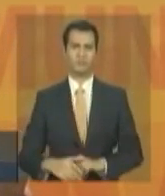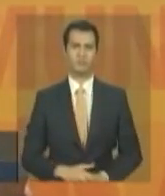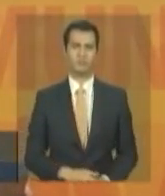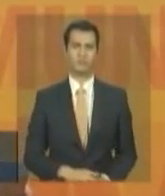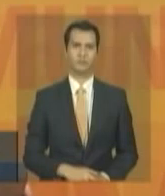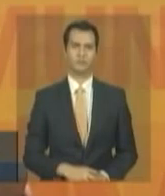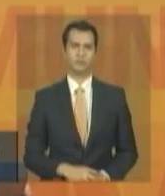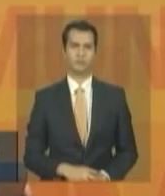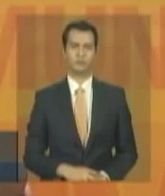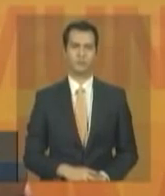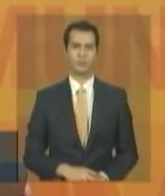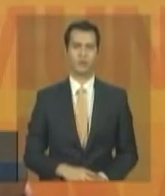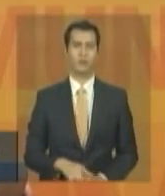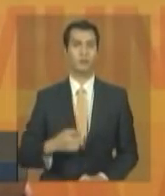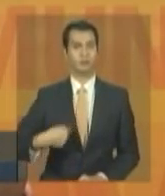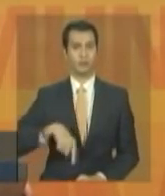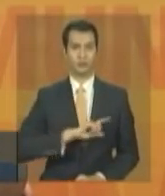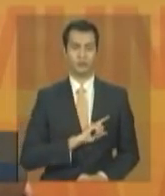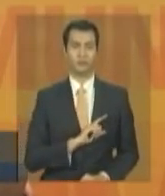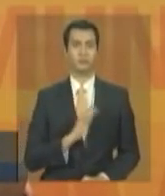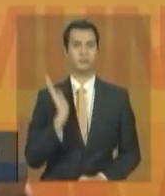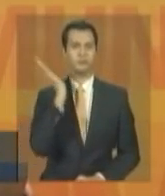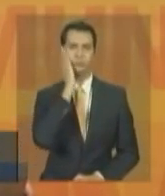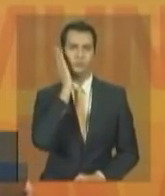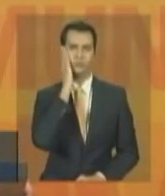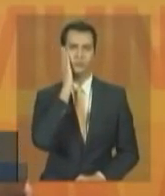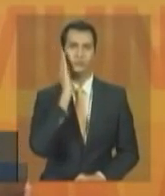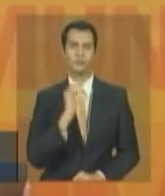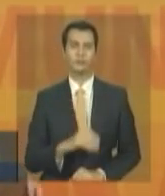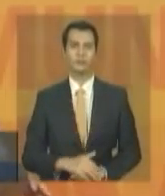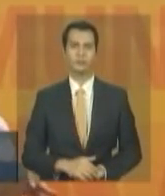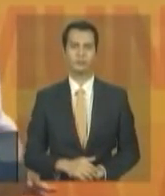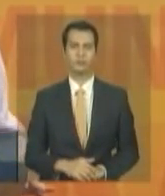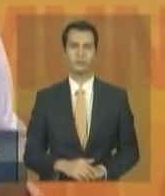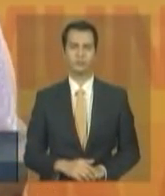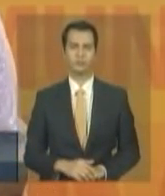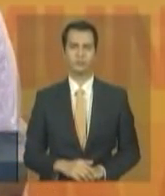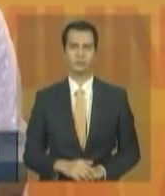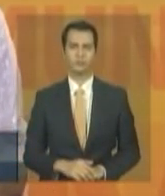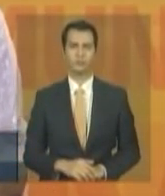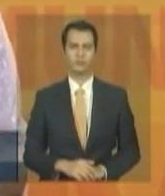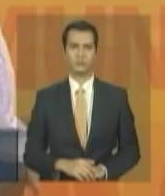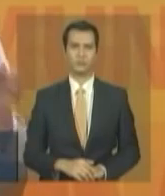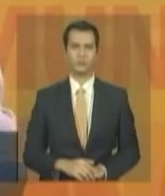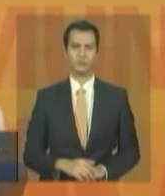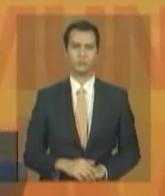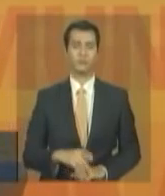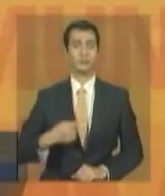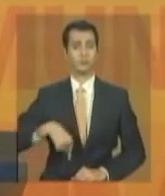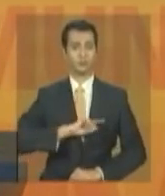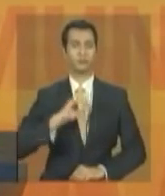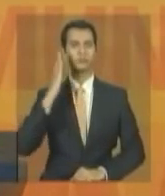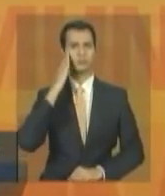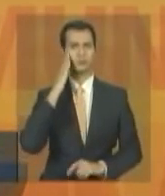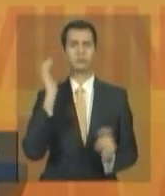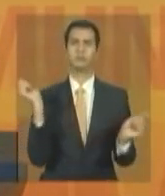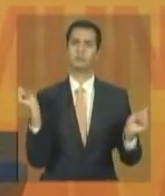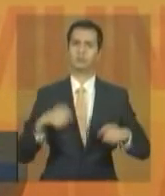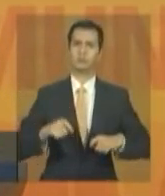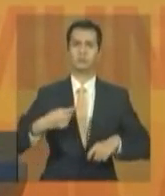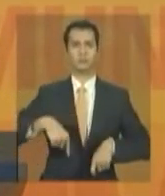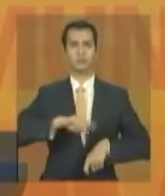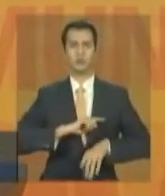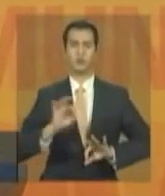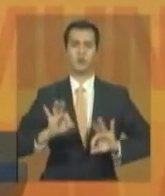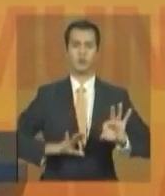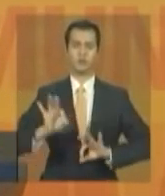Nós sabemos que é possível, se nós todos nos